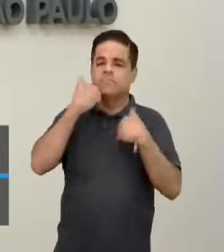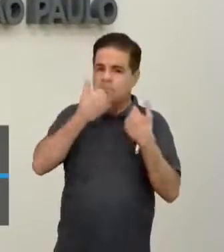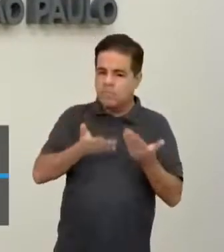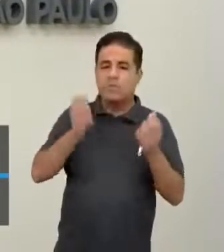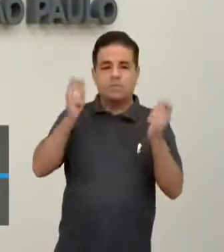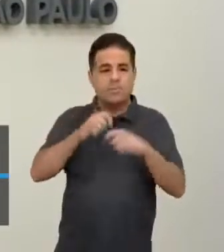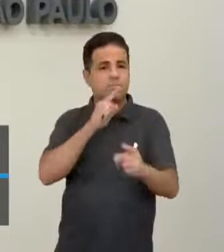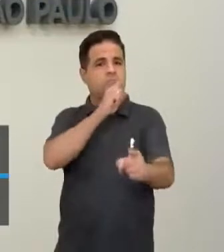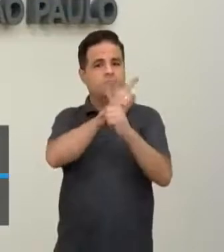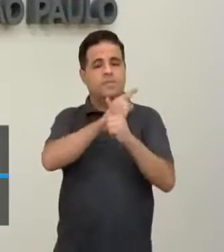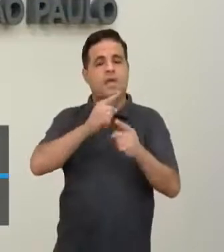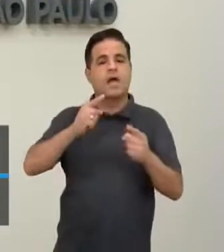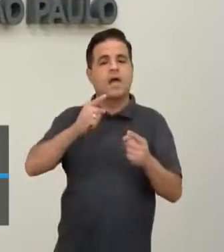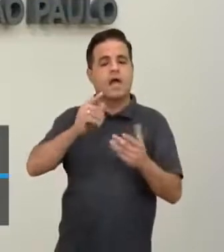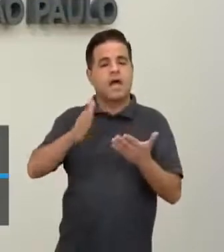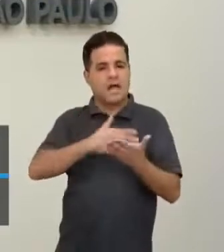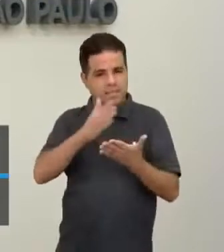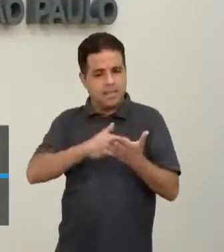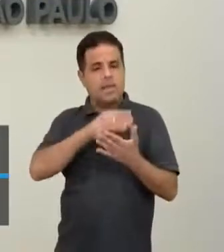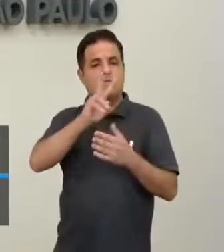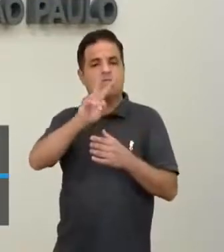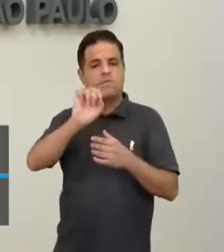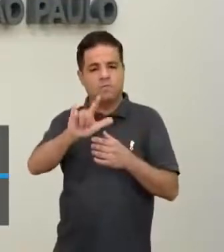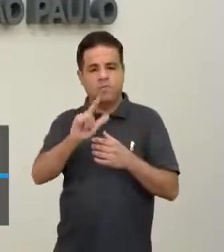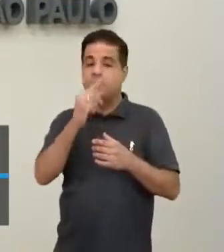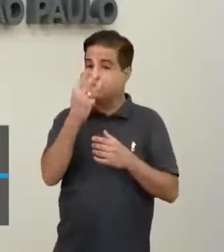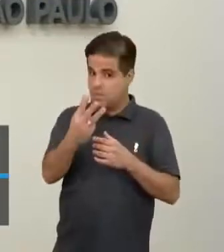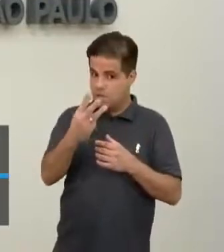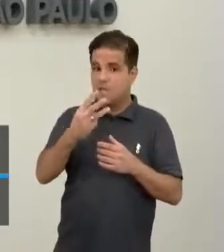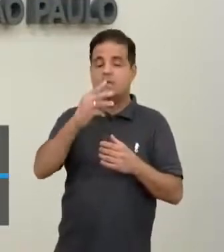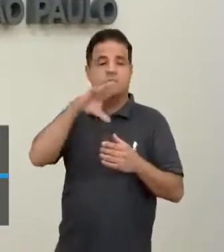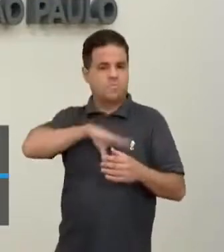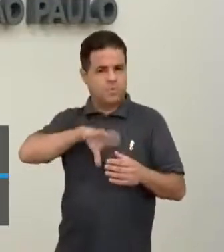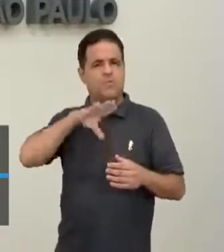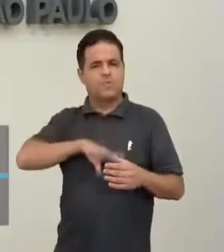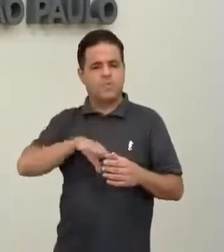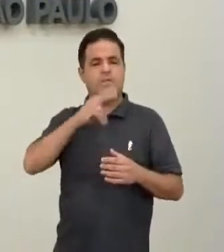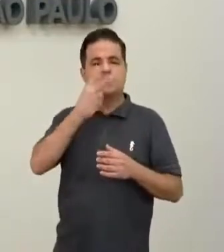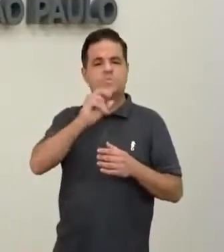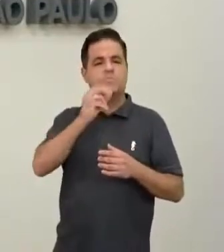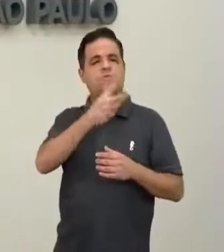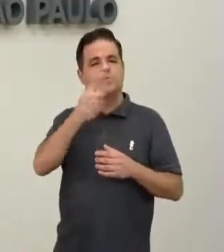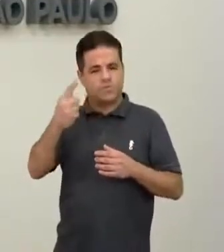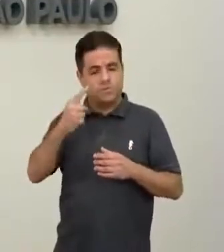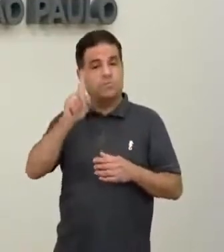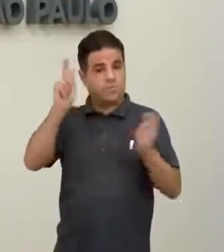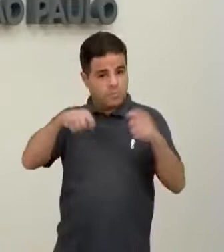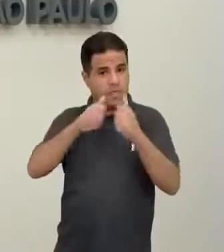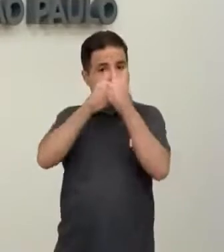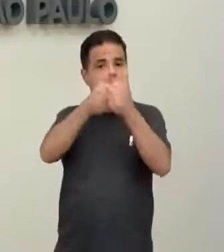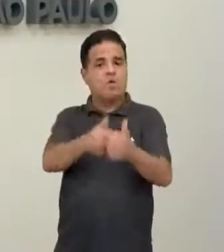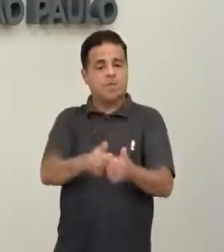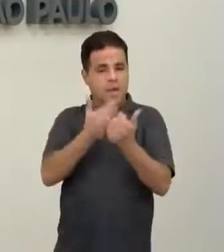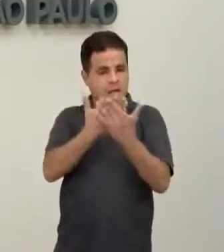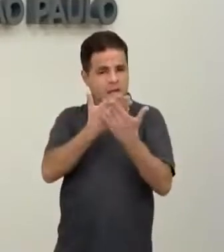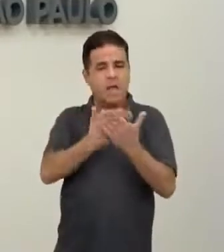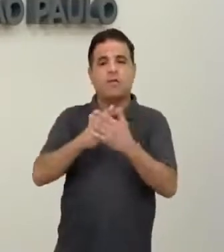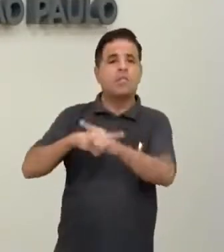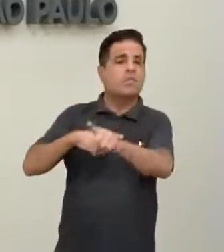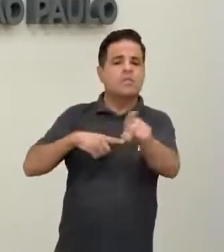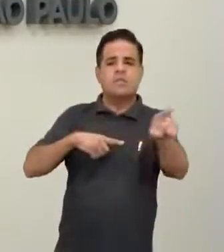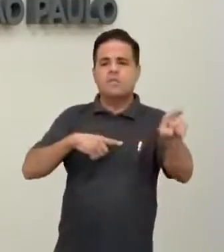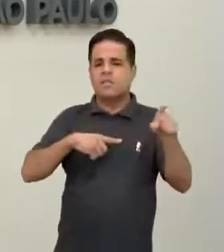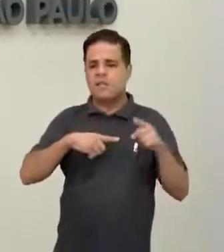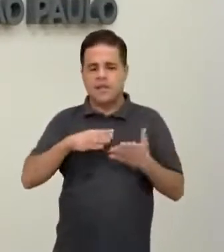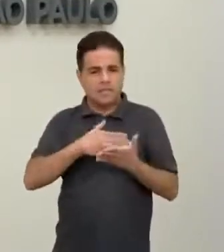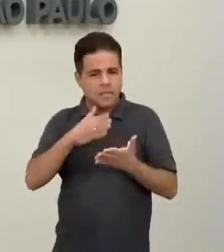aí você vai achar lá o caderno volume 3 de língua portuguesa 2021 para acompanhar as nossas aulas. Quem está com o caderno já esteja